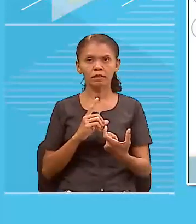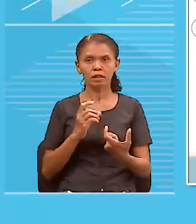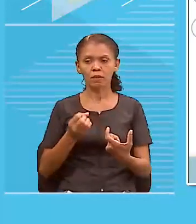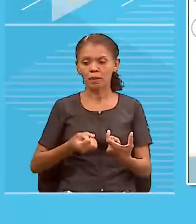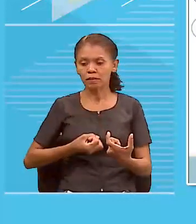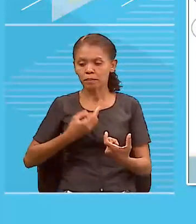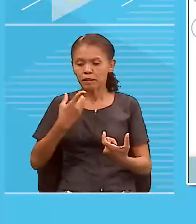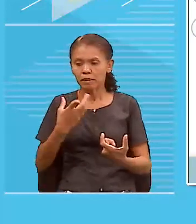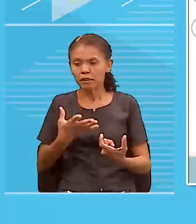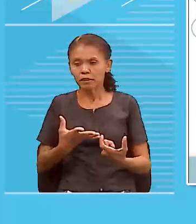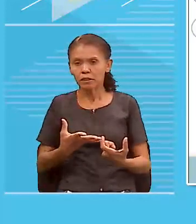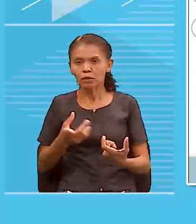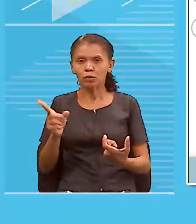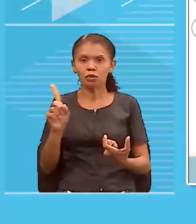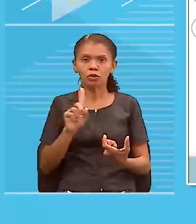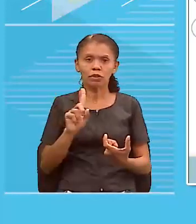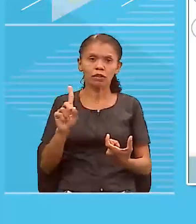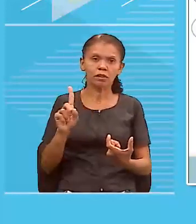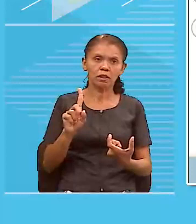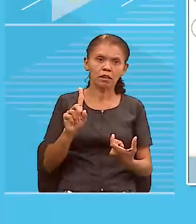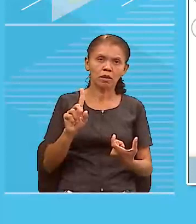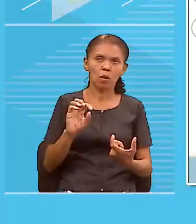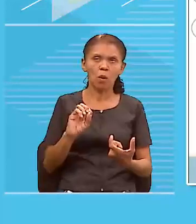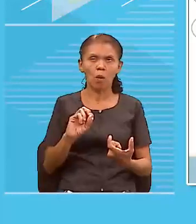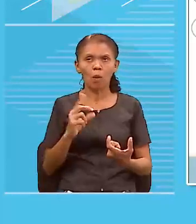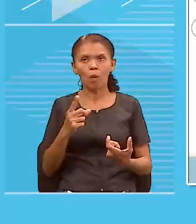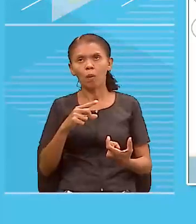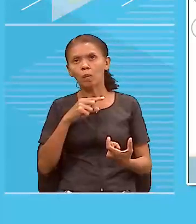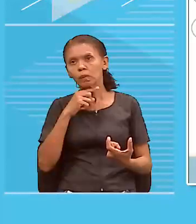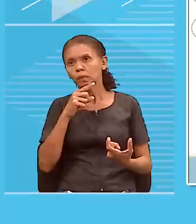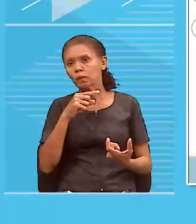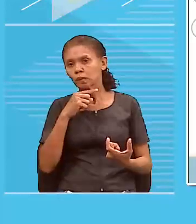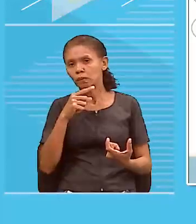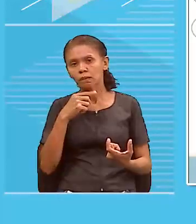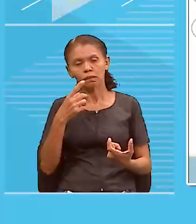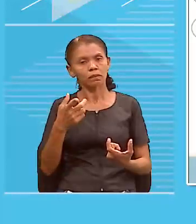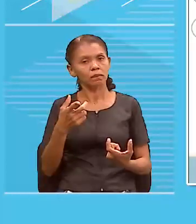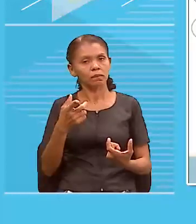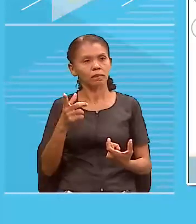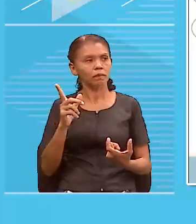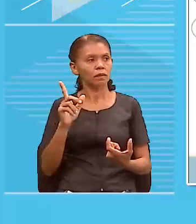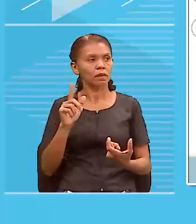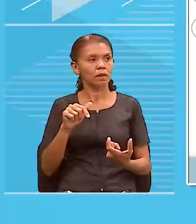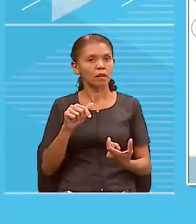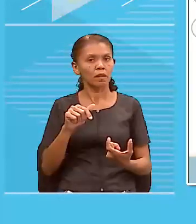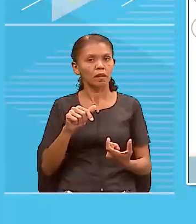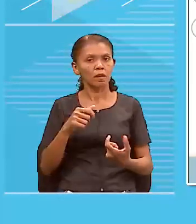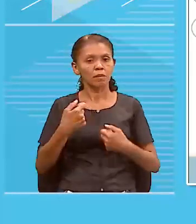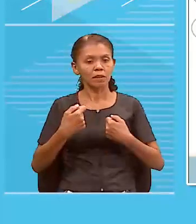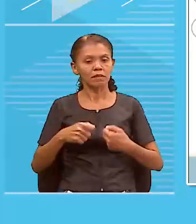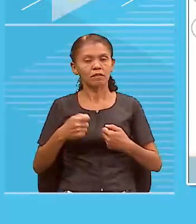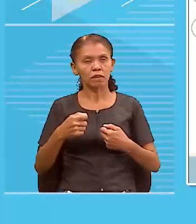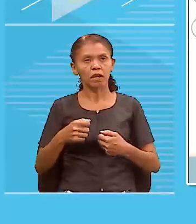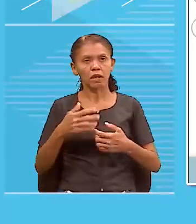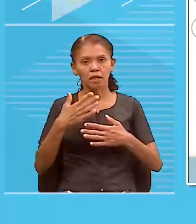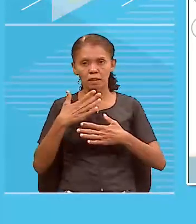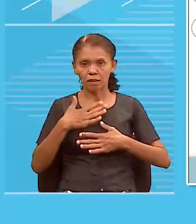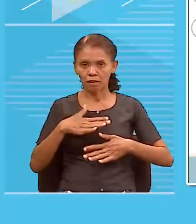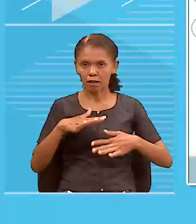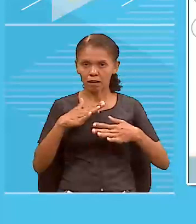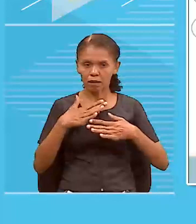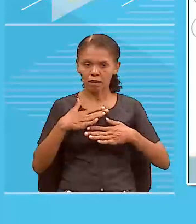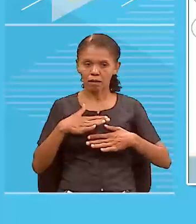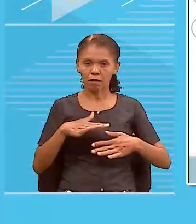uma ideia de incerteza de imprecisão eu tenho ficar tranquilo ali para nós